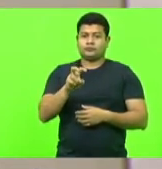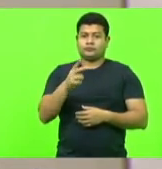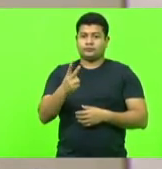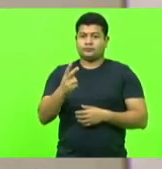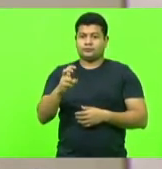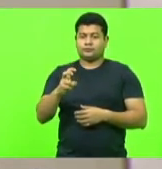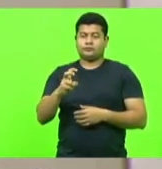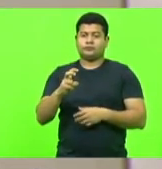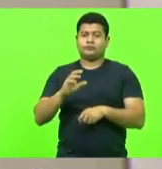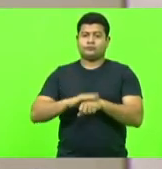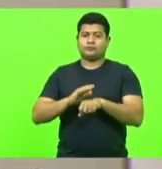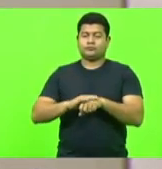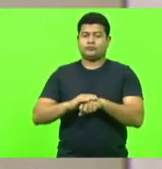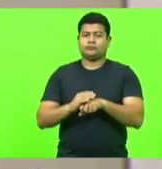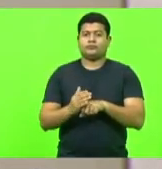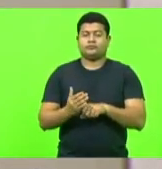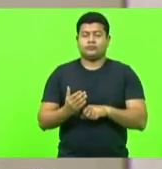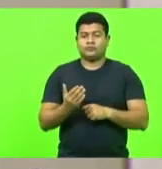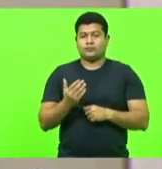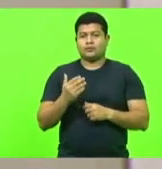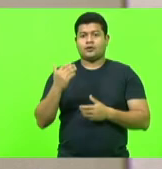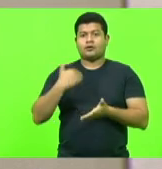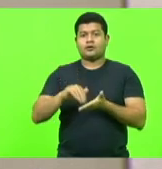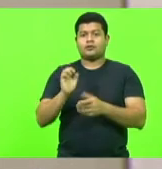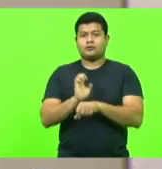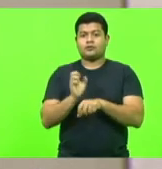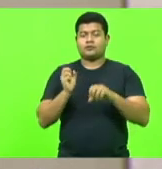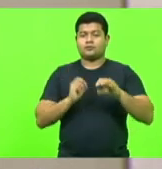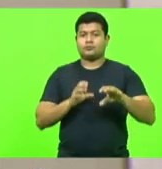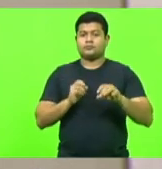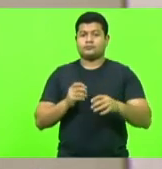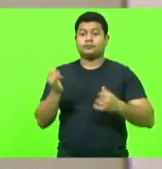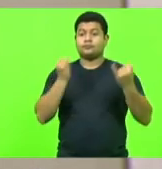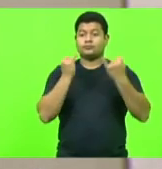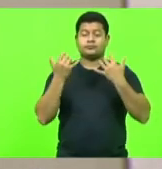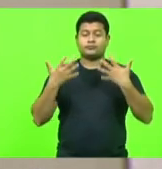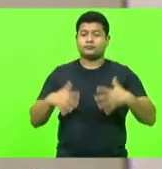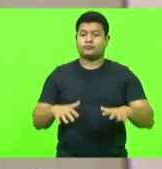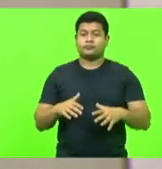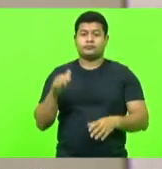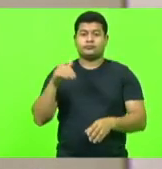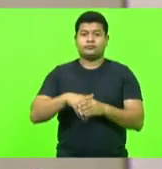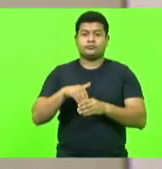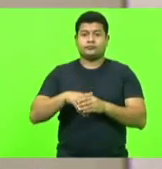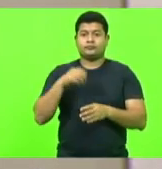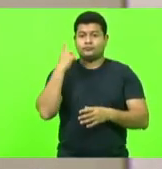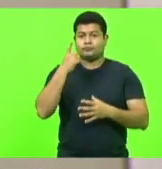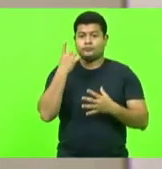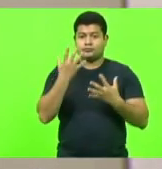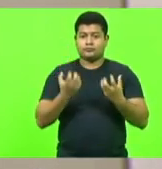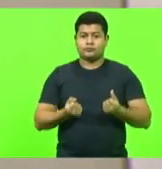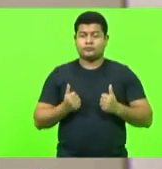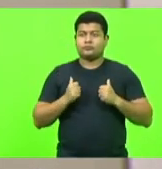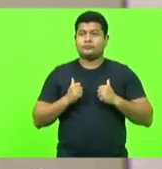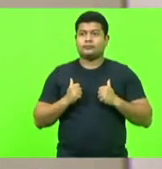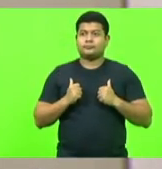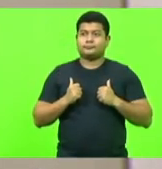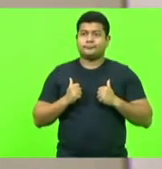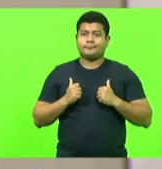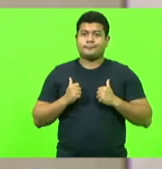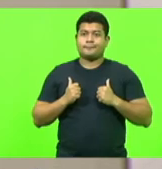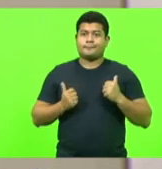24725/2019 da Secretaria de Estado da Educação, em discussão. Não havendo quem queira discutir, em votação. Deputados que aprovam, permaneçam como se